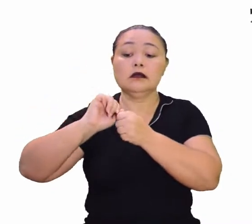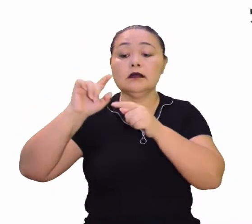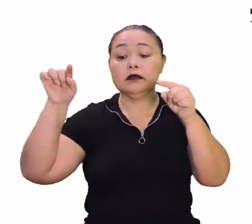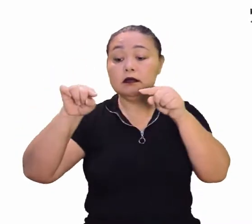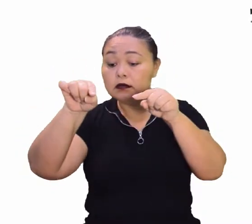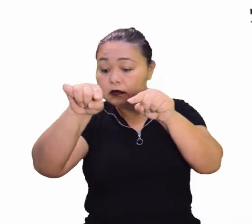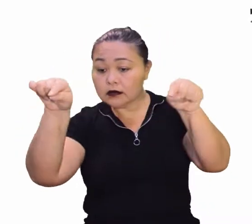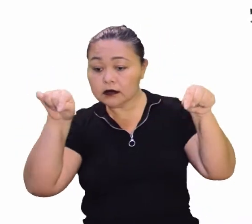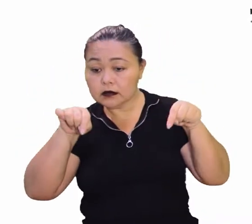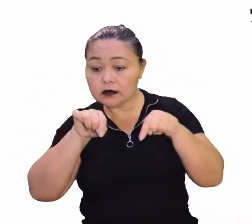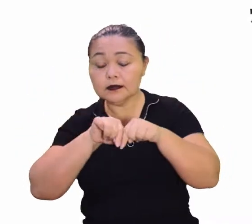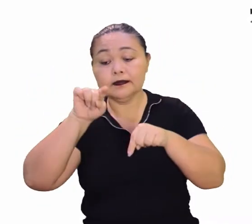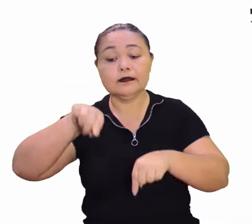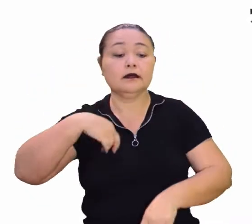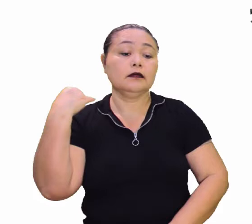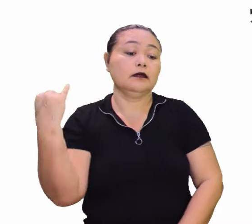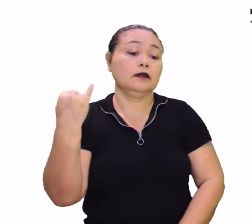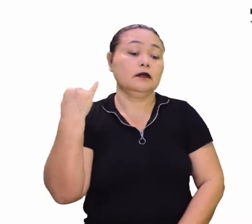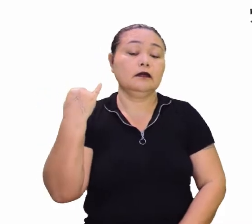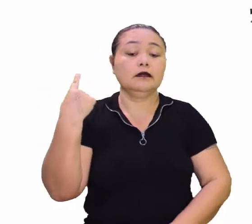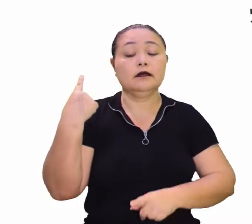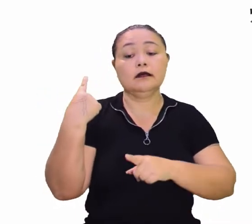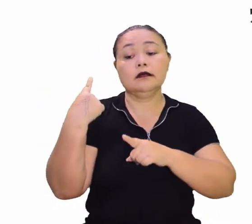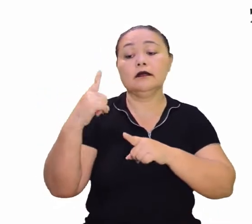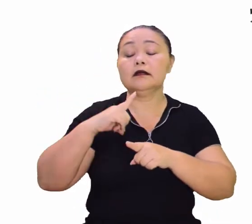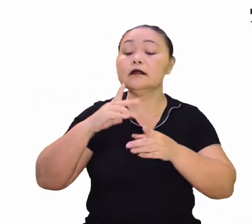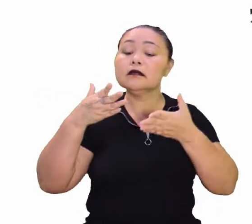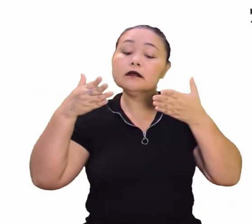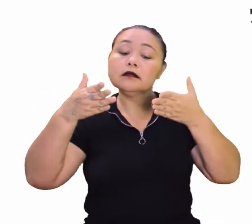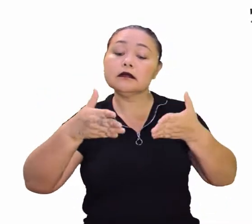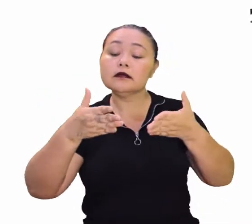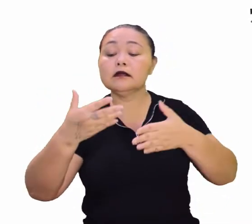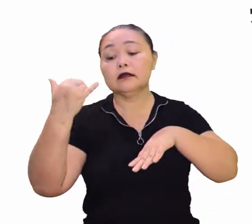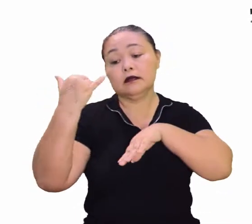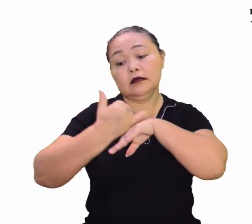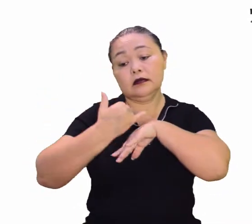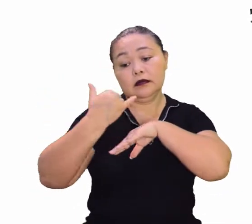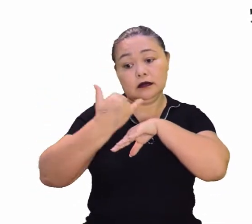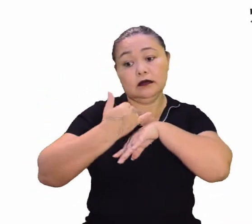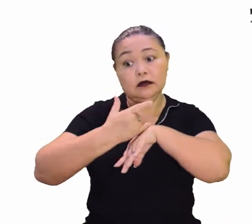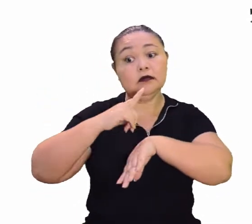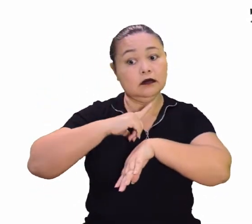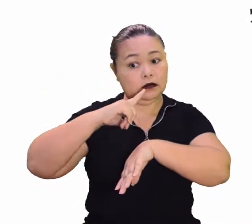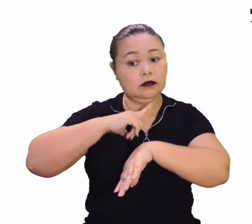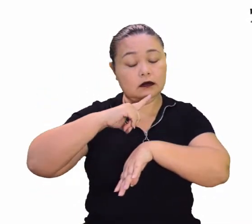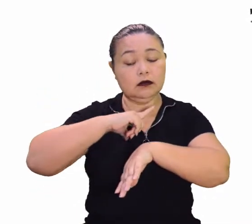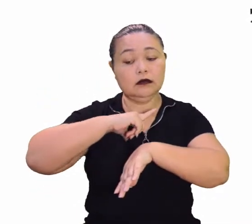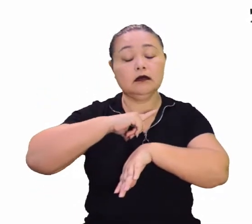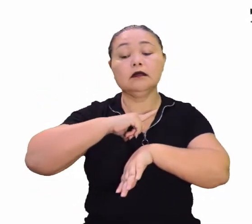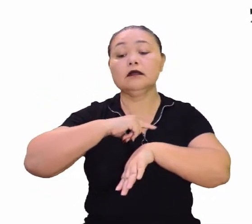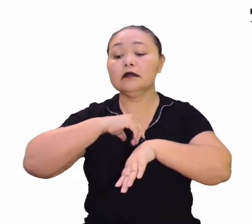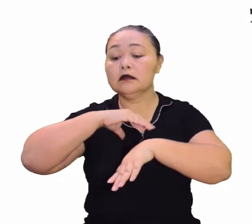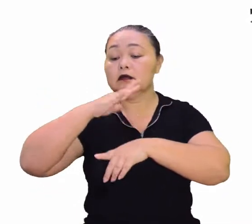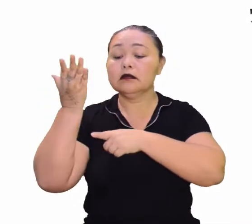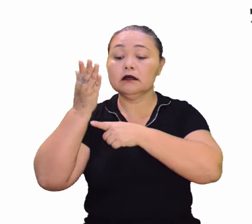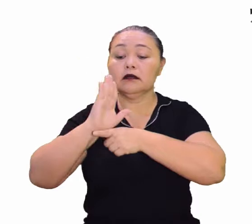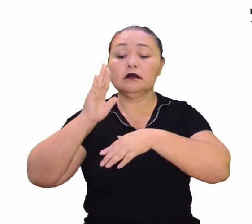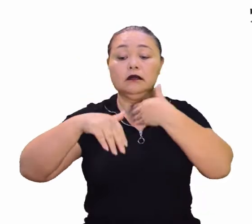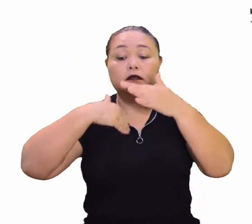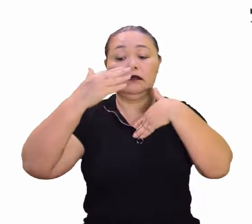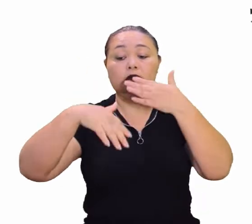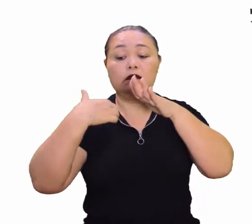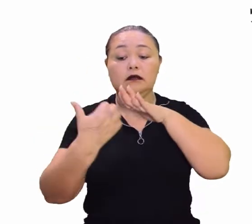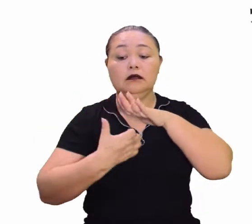Lagos foi muito importante, porque aí tinha a concentração do ferro, que contribuiu para o desenvolvimento